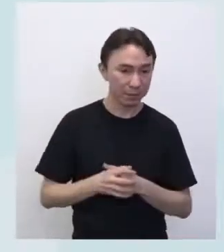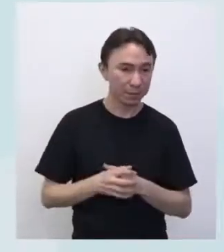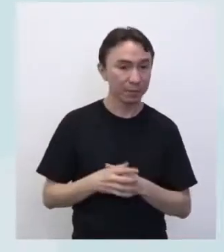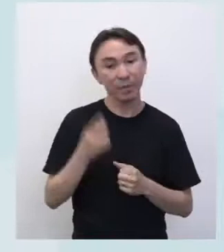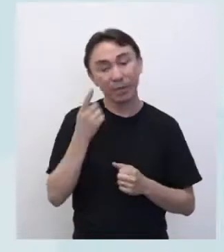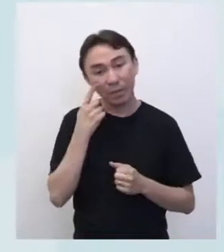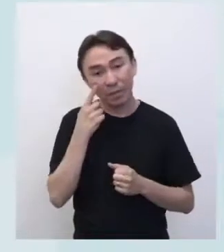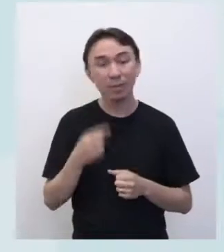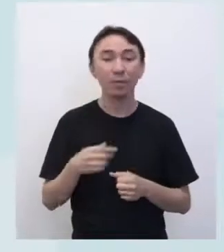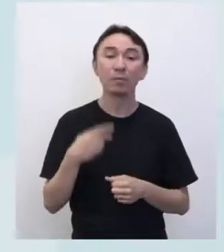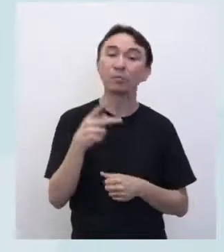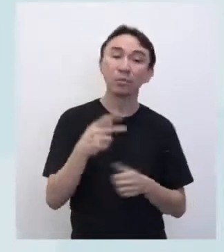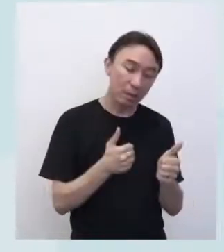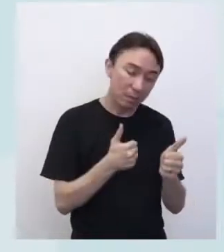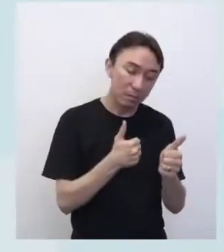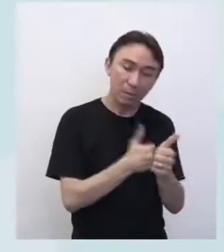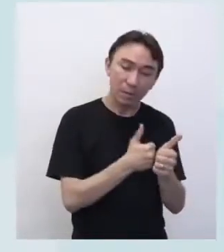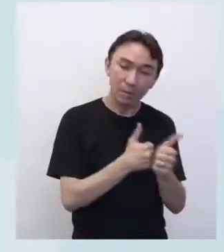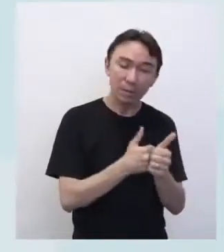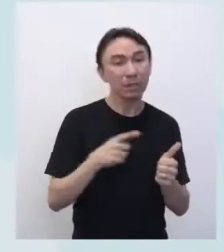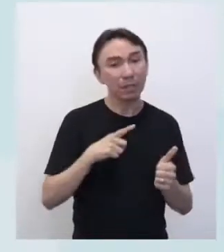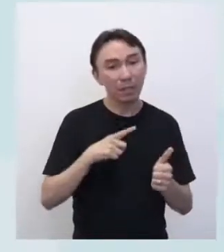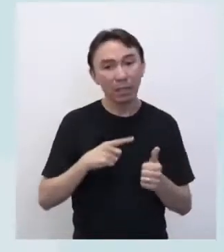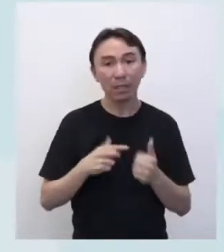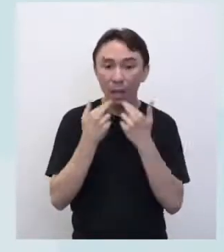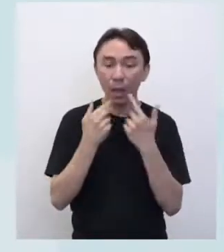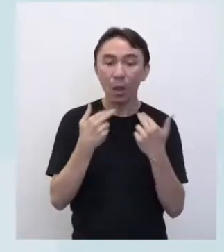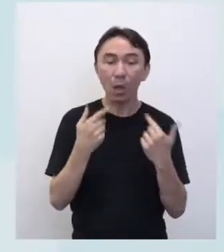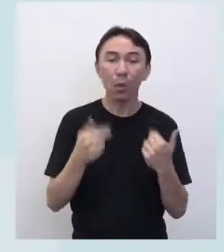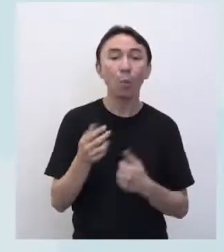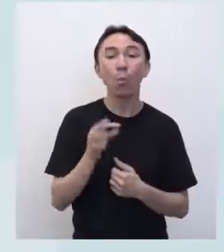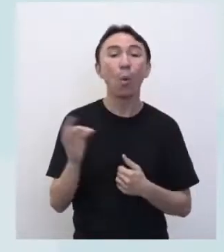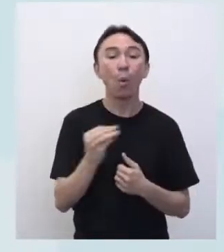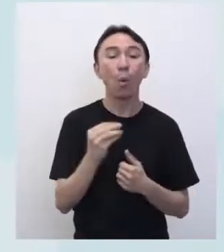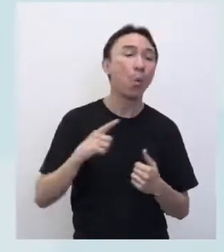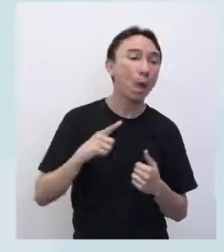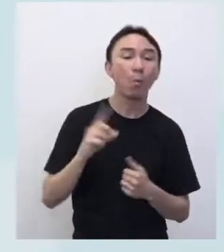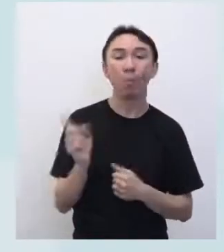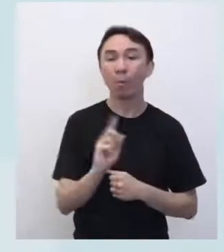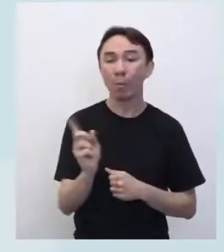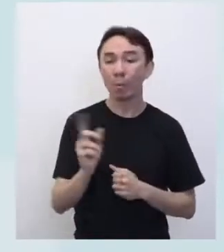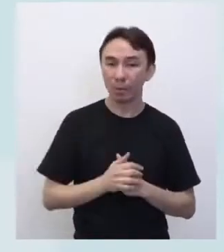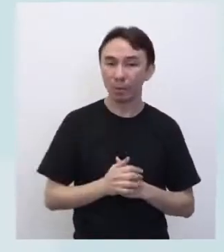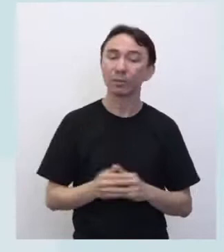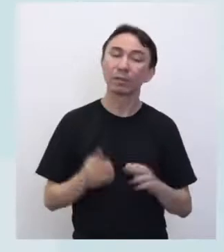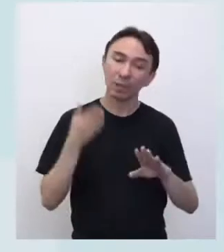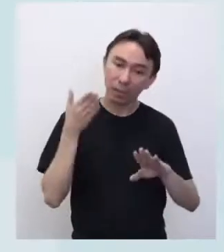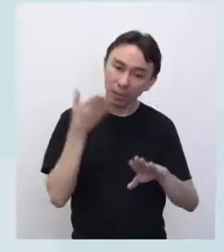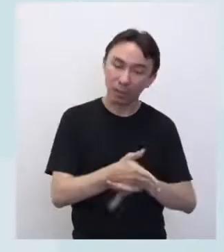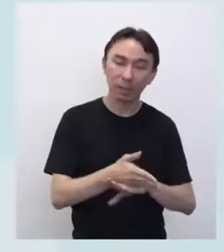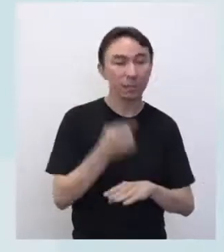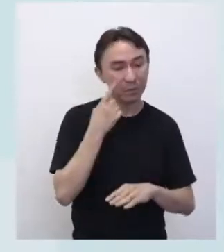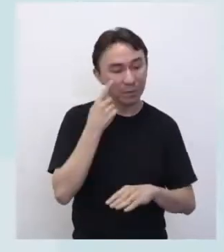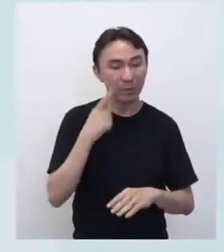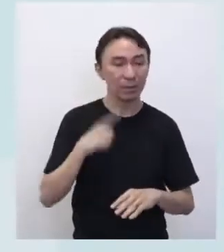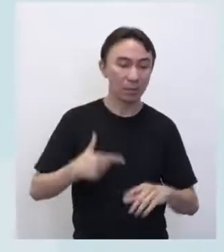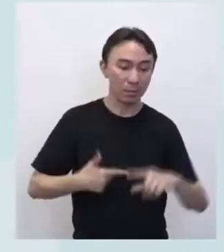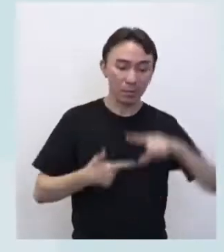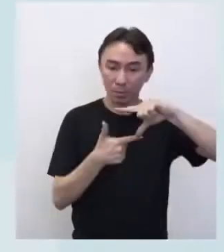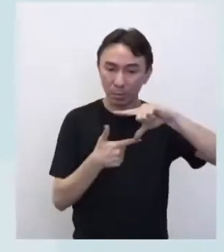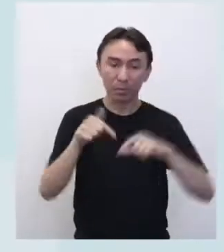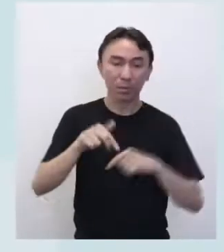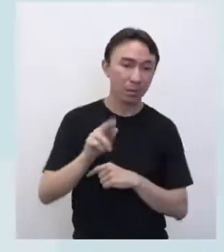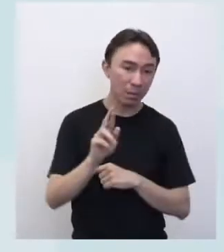também oferece todos esses idiomas, né? Ou aqueles que estão lá disponíveis no momento. Então, entrem, acessem, o QR Code está aí, vai